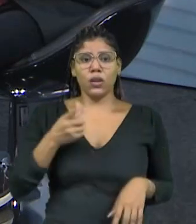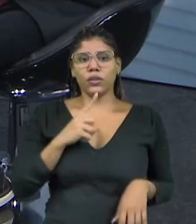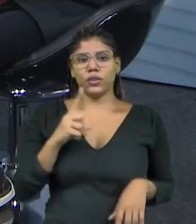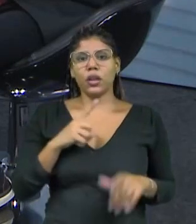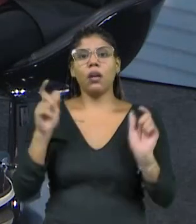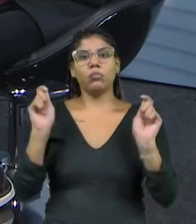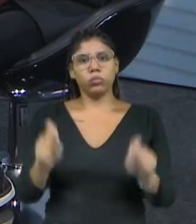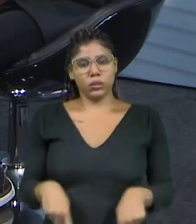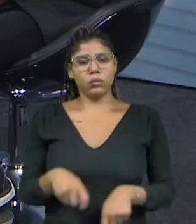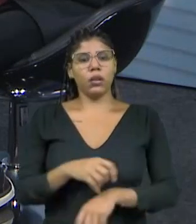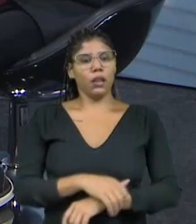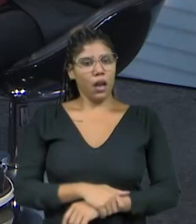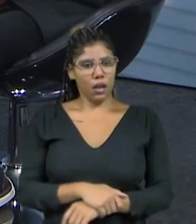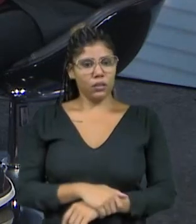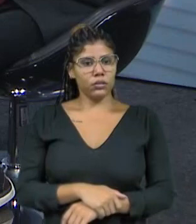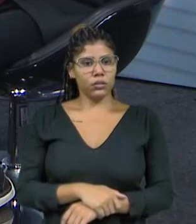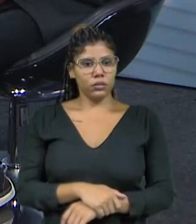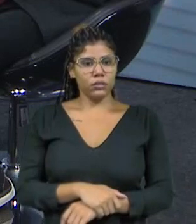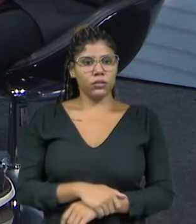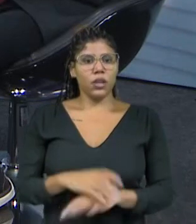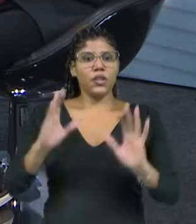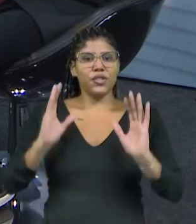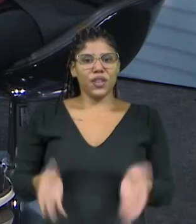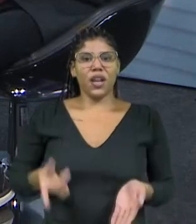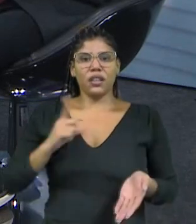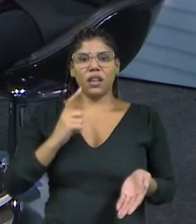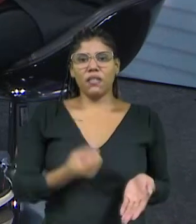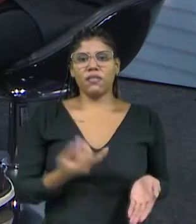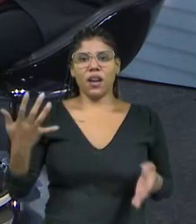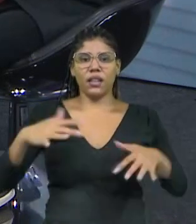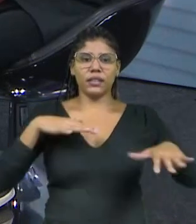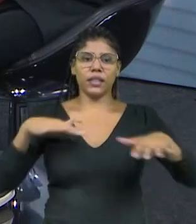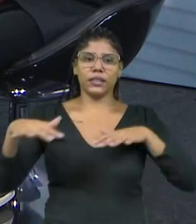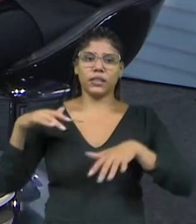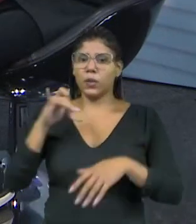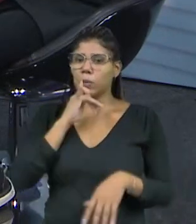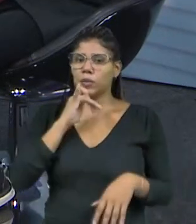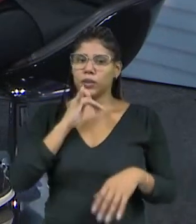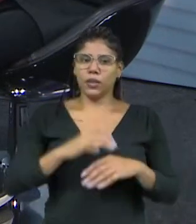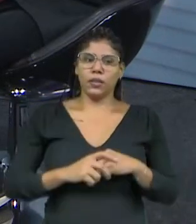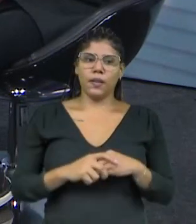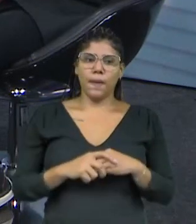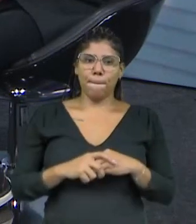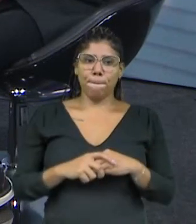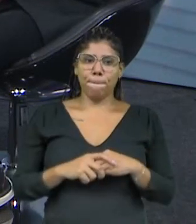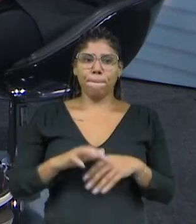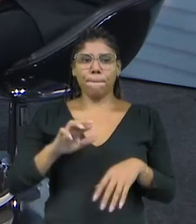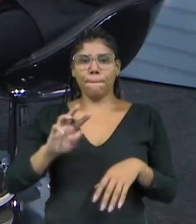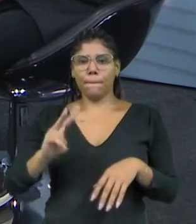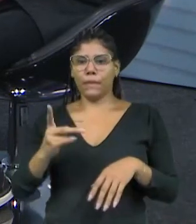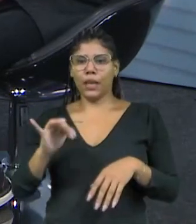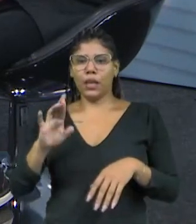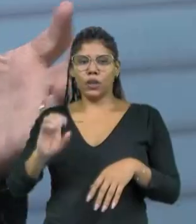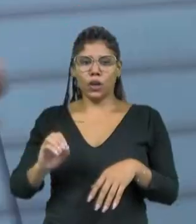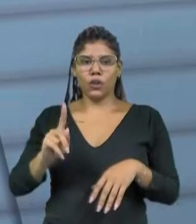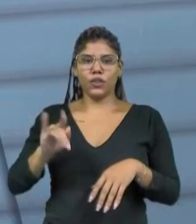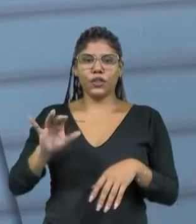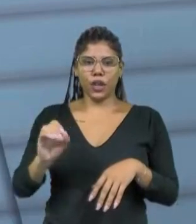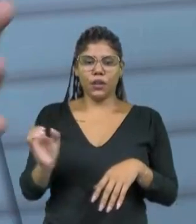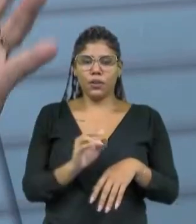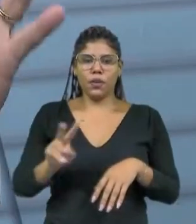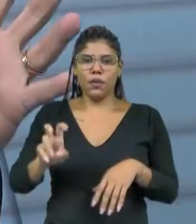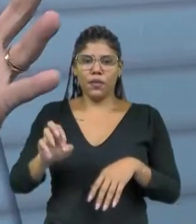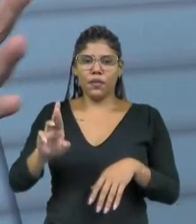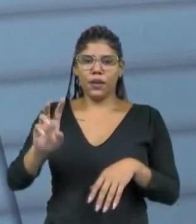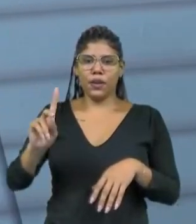aí. Temos já várias ações. Né? Por exemplo, temos essa questão do hidrogênio verde, né? Que é um grande...